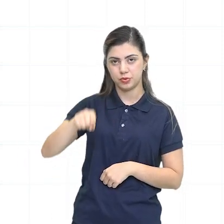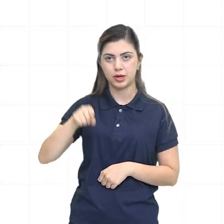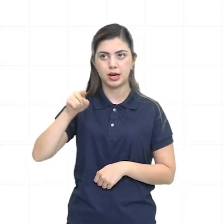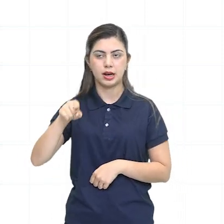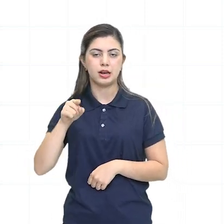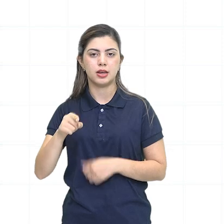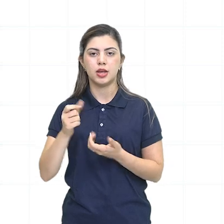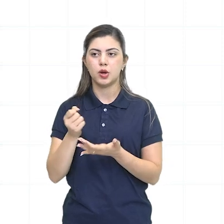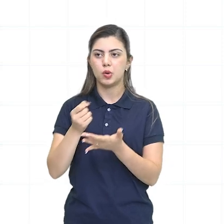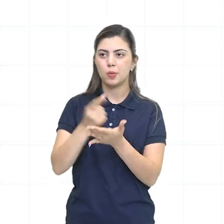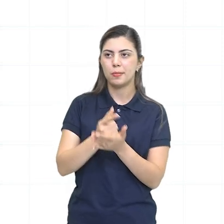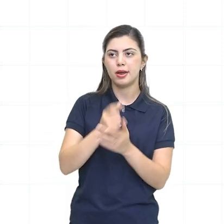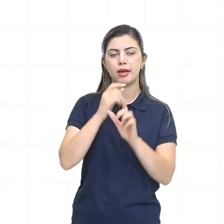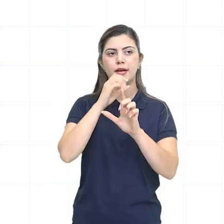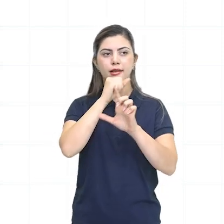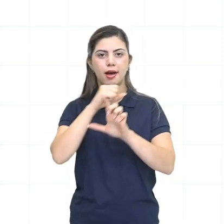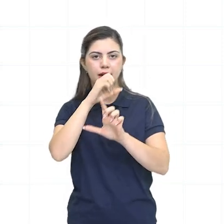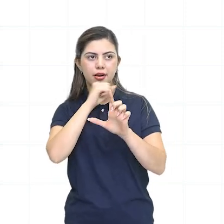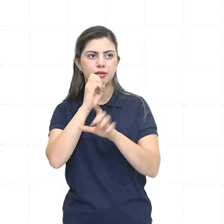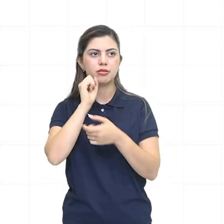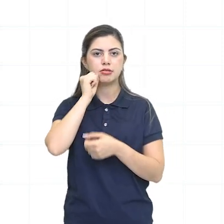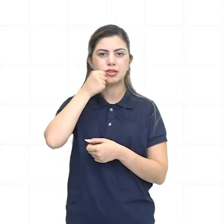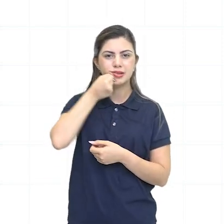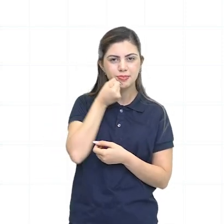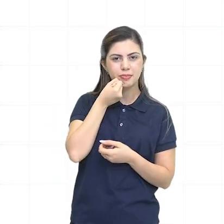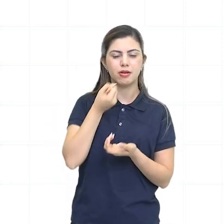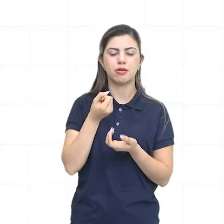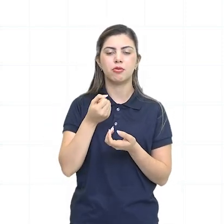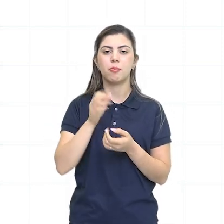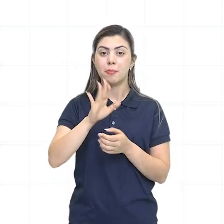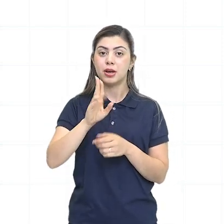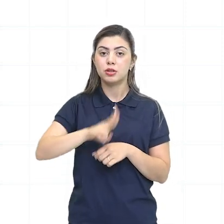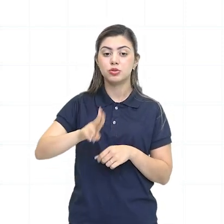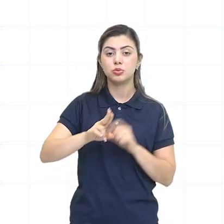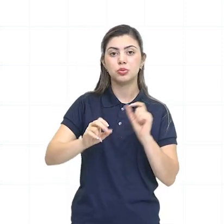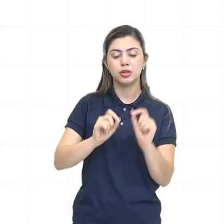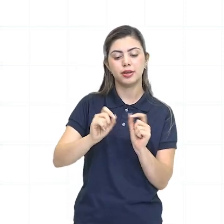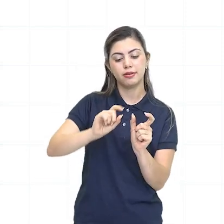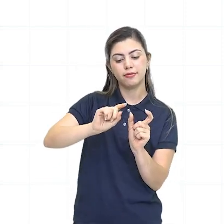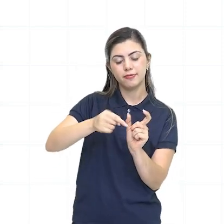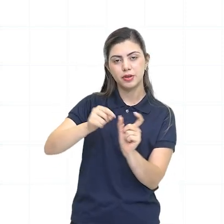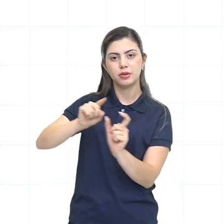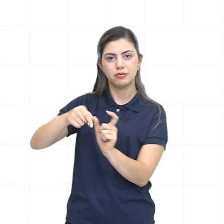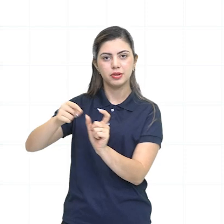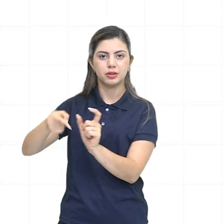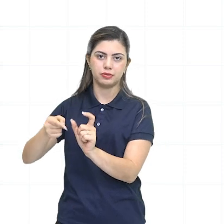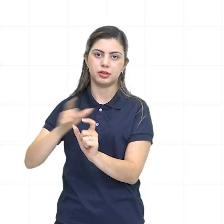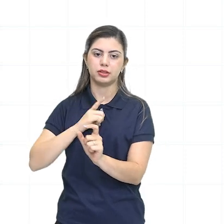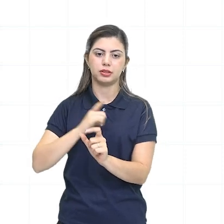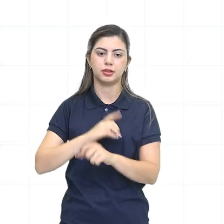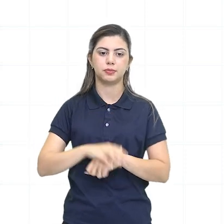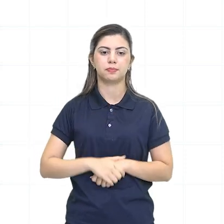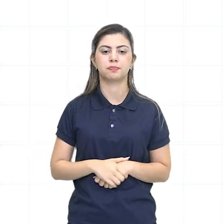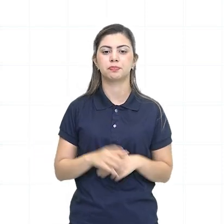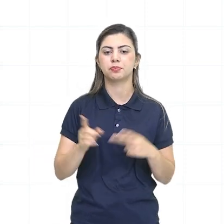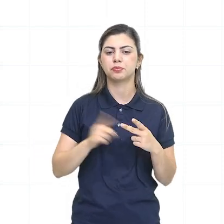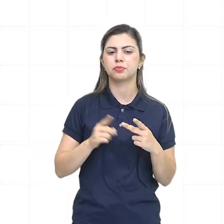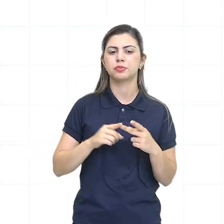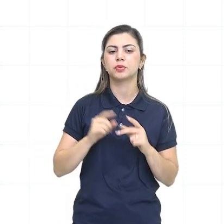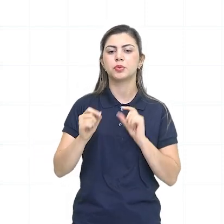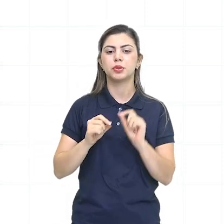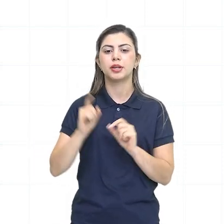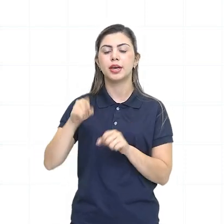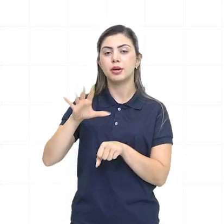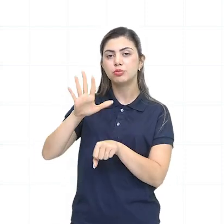laranja, vírgula, limão, vírgula, e vocês vão ver os exemplos ainda mais na frente. Indicar